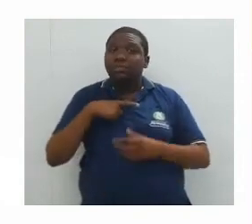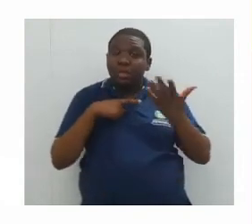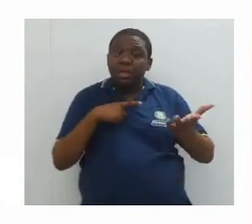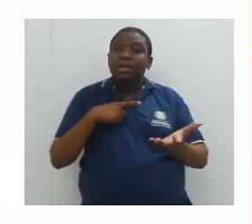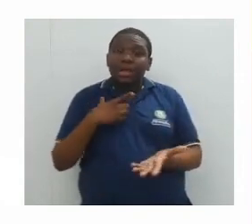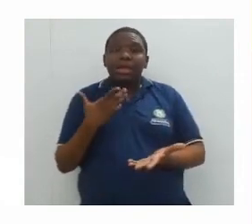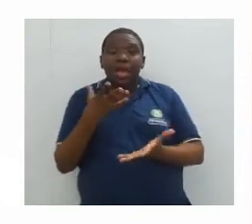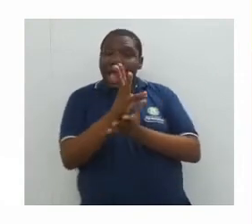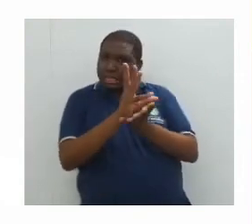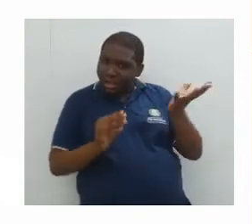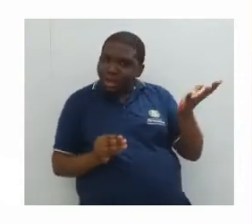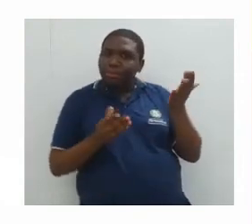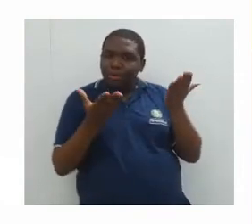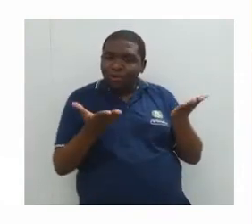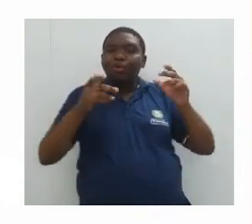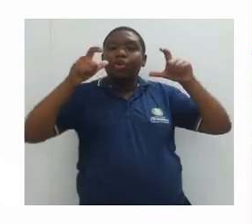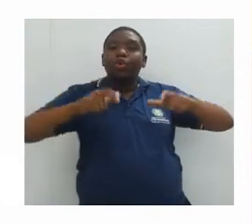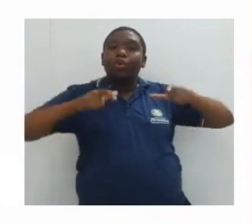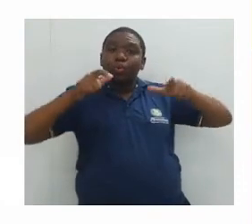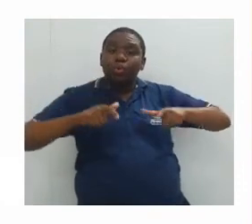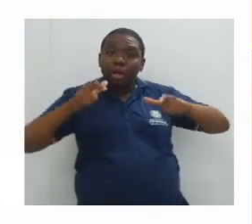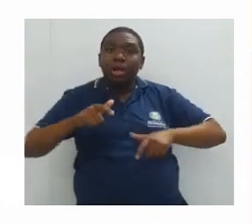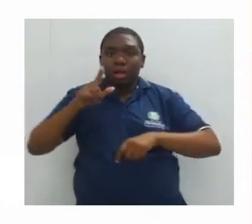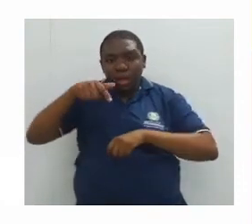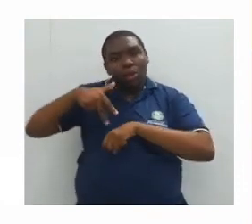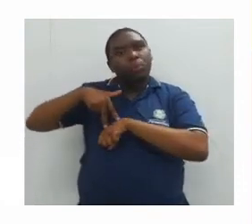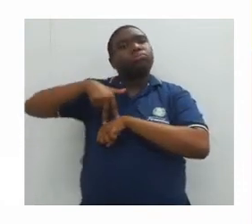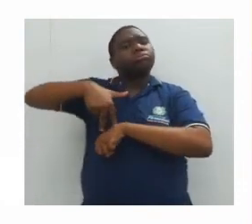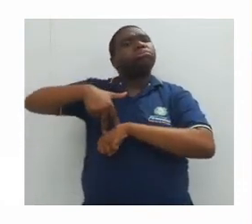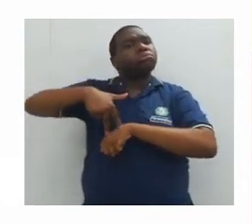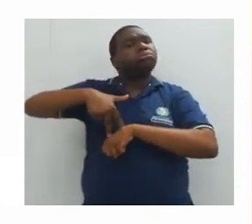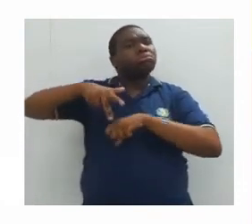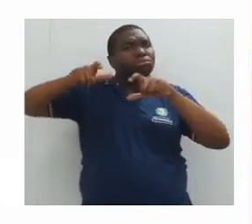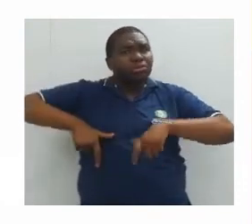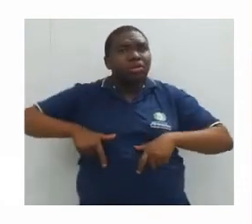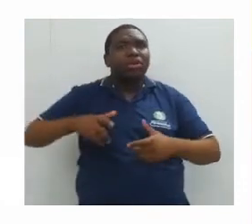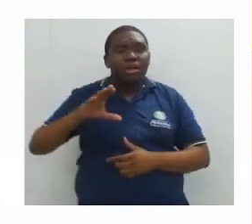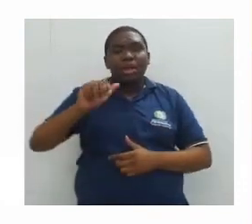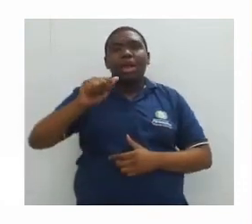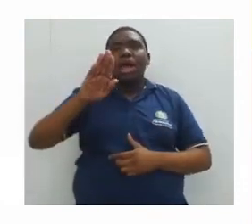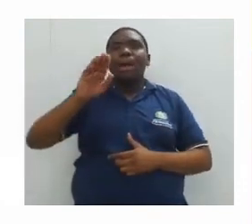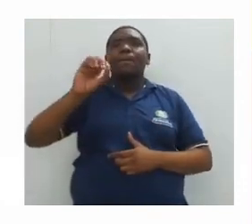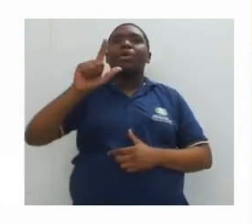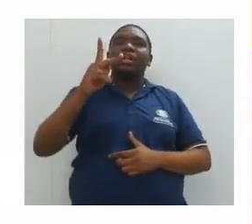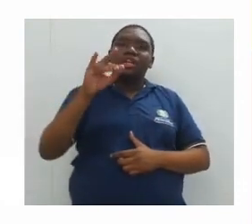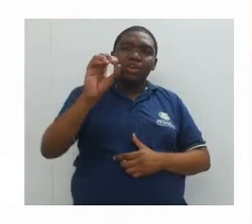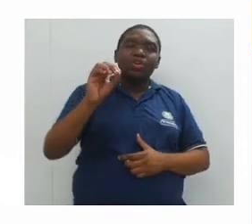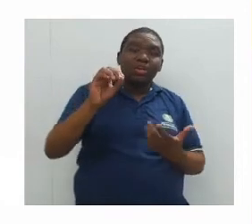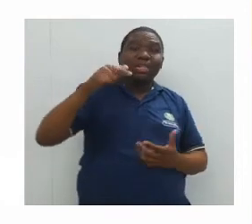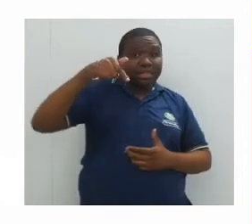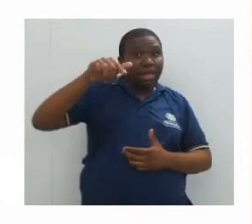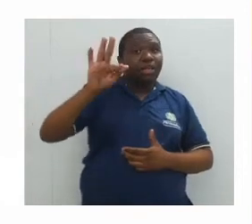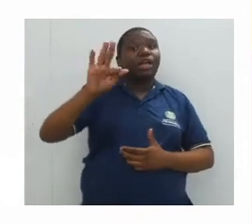é um local de resistência, que é o caboclinho Sete Flechas, do bairro de Água